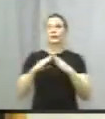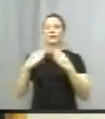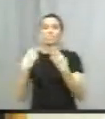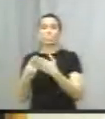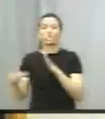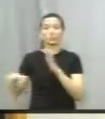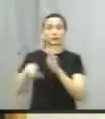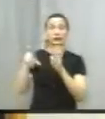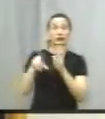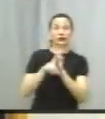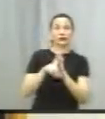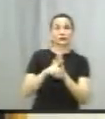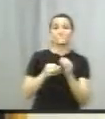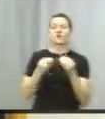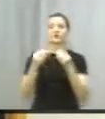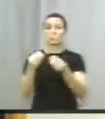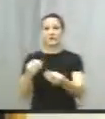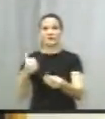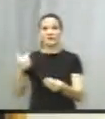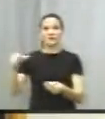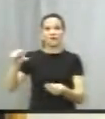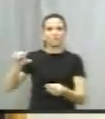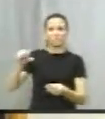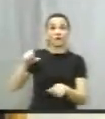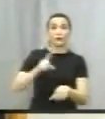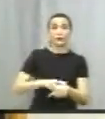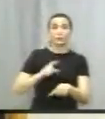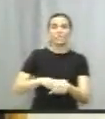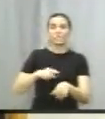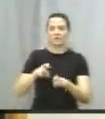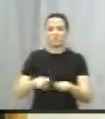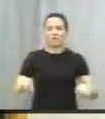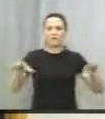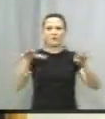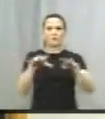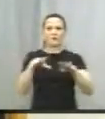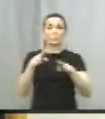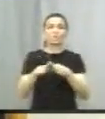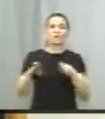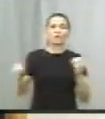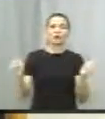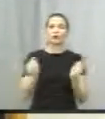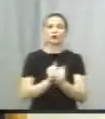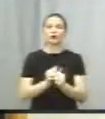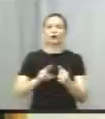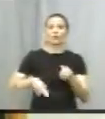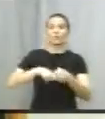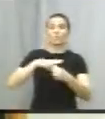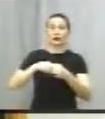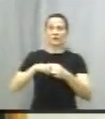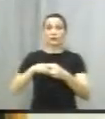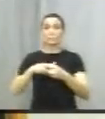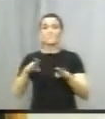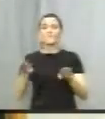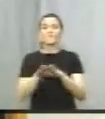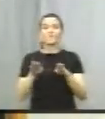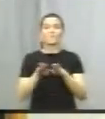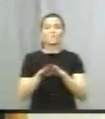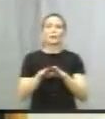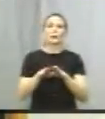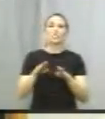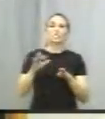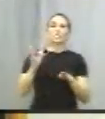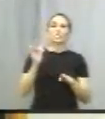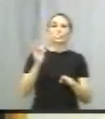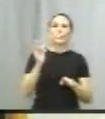de outubro, às 19h, aqui no plenário da Câmara, junto com a Unesp e a UFSCar. Nós vamos estar